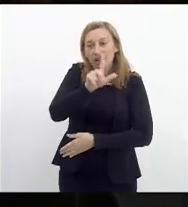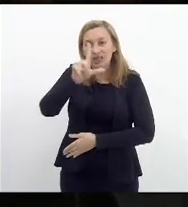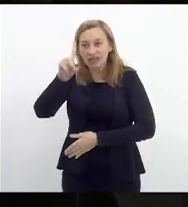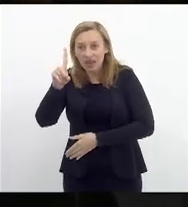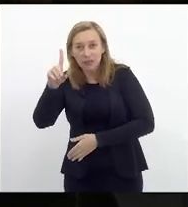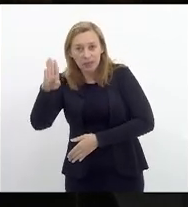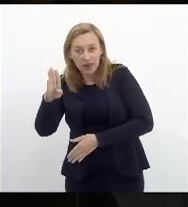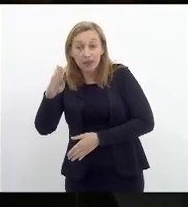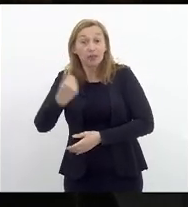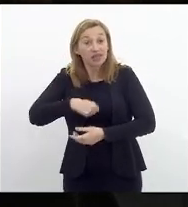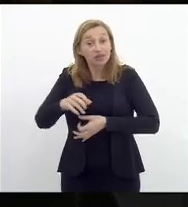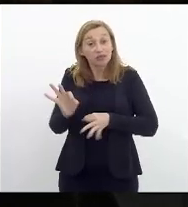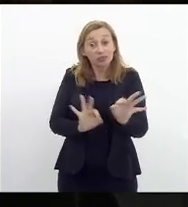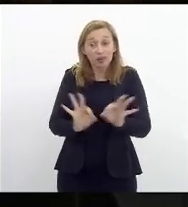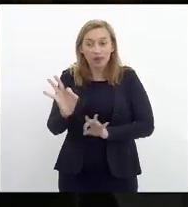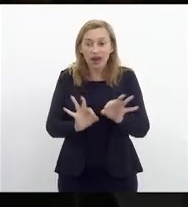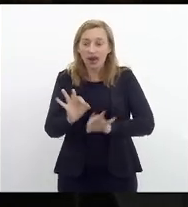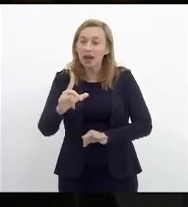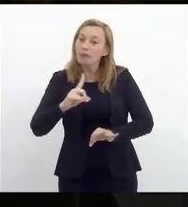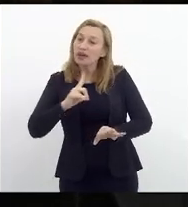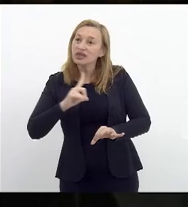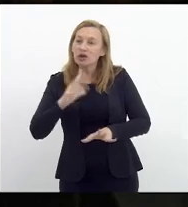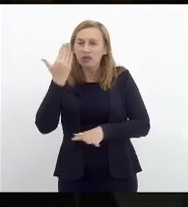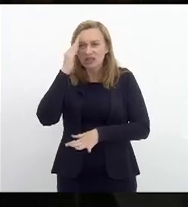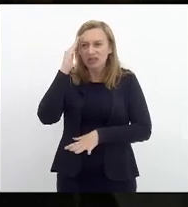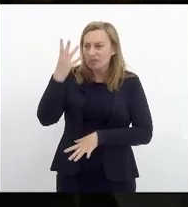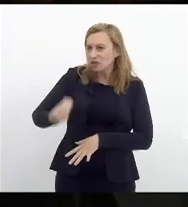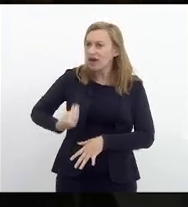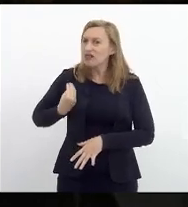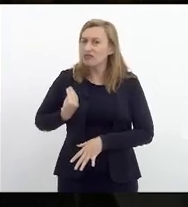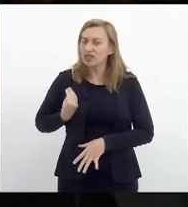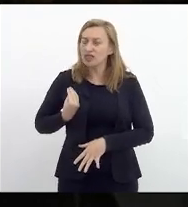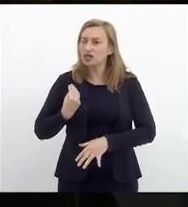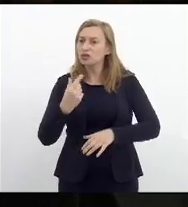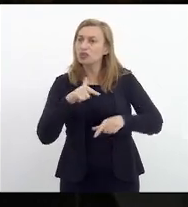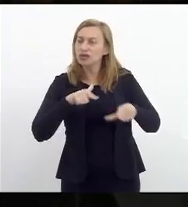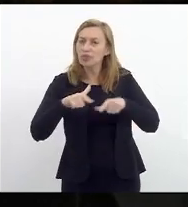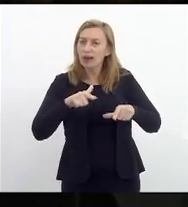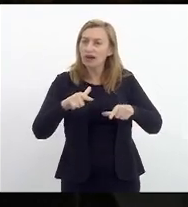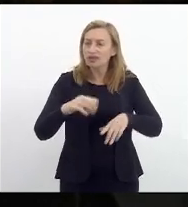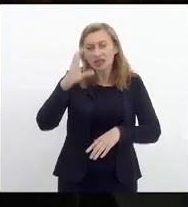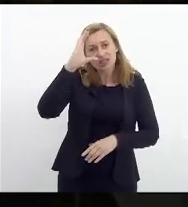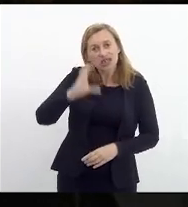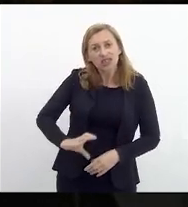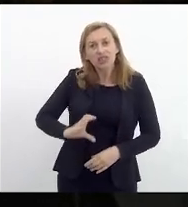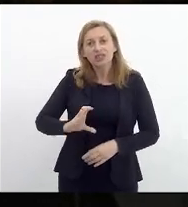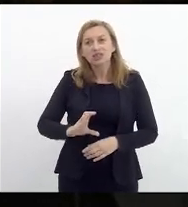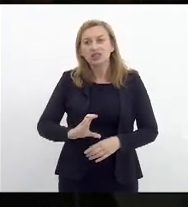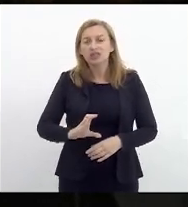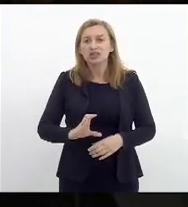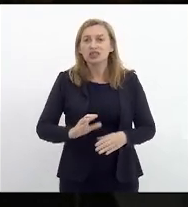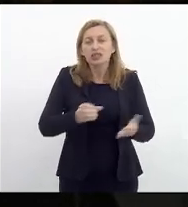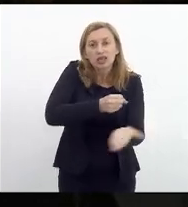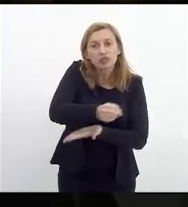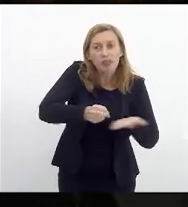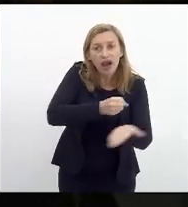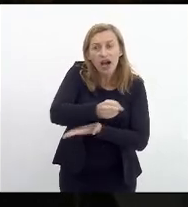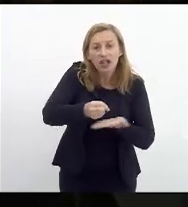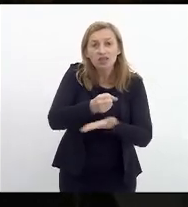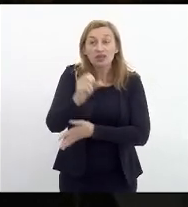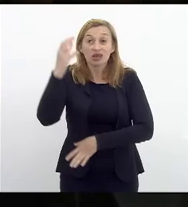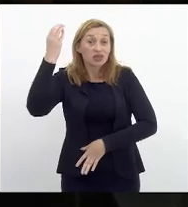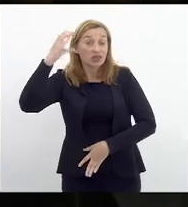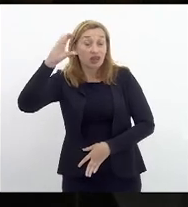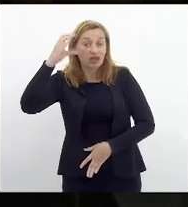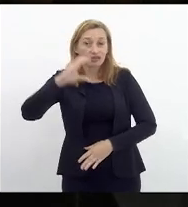nos preparar para ter uma compreensão da vida, do exercício da cidadania, das bases do funcionamento